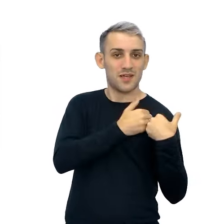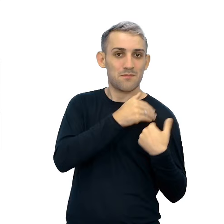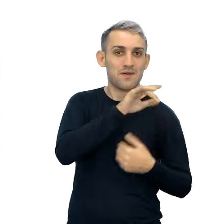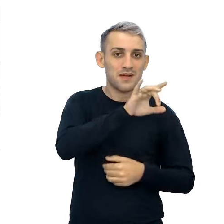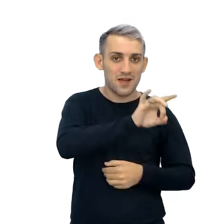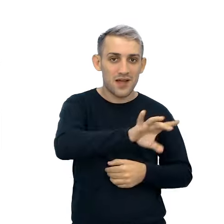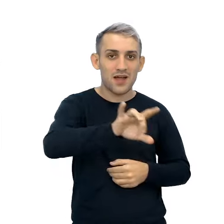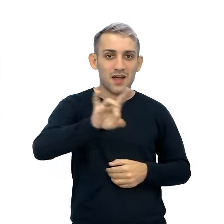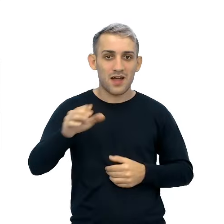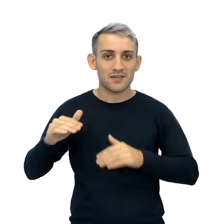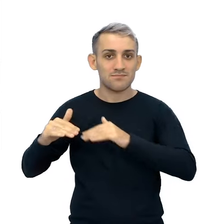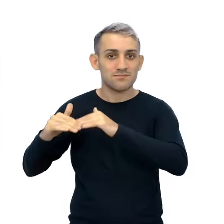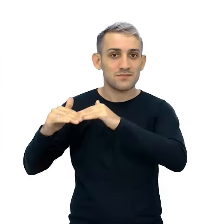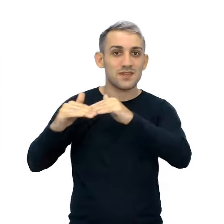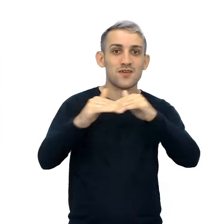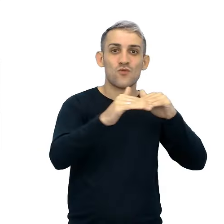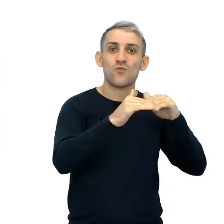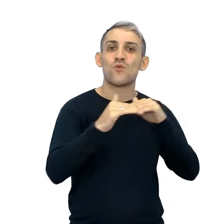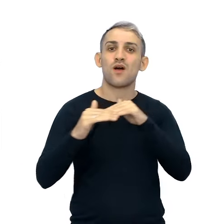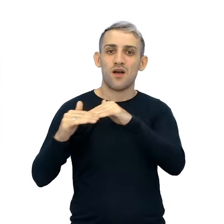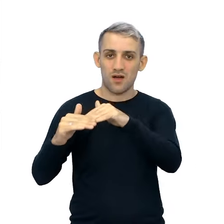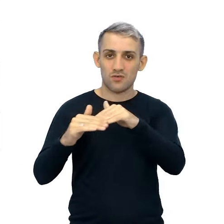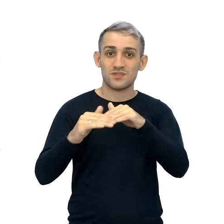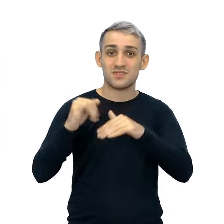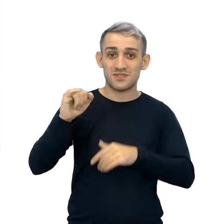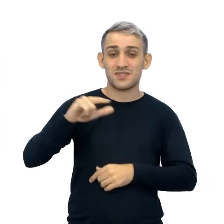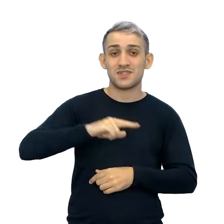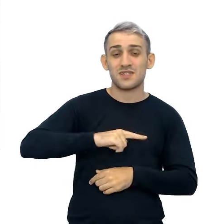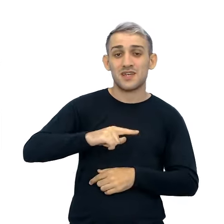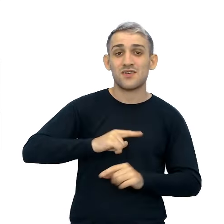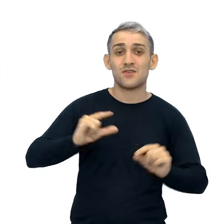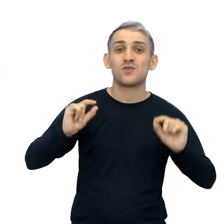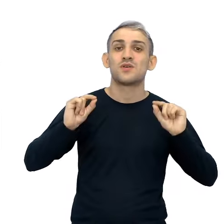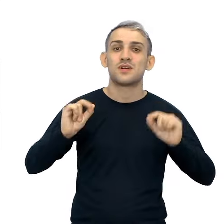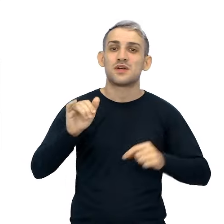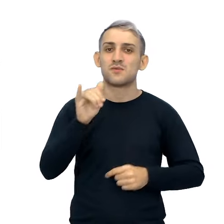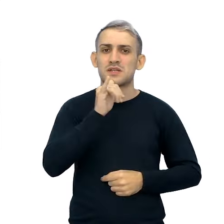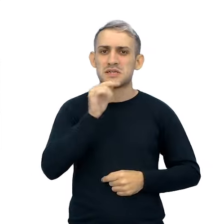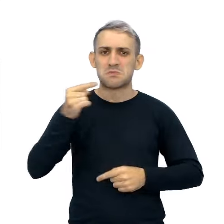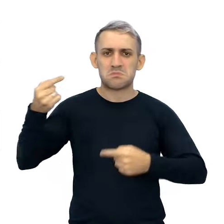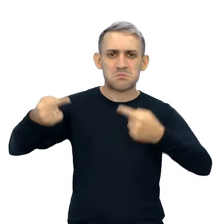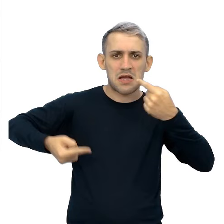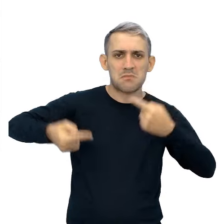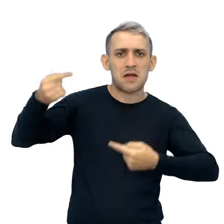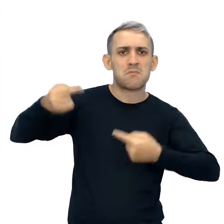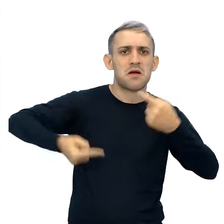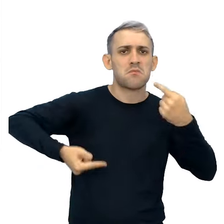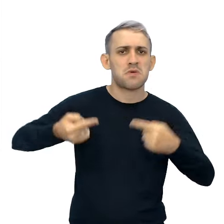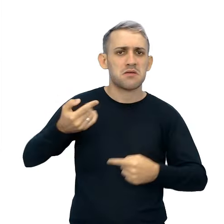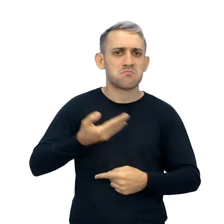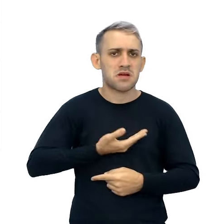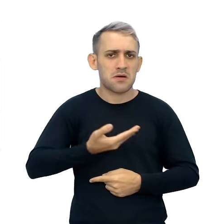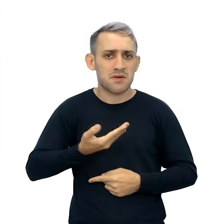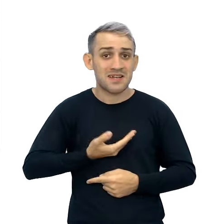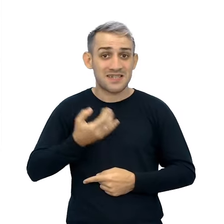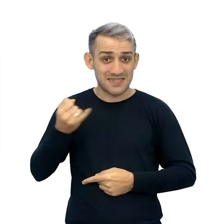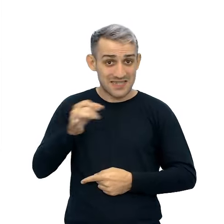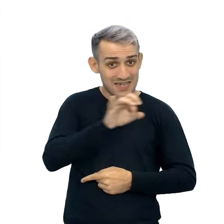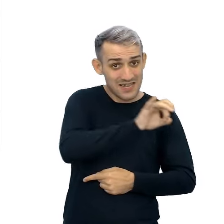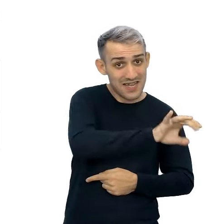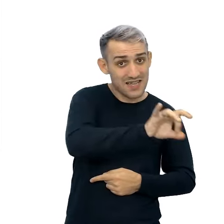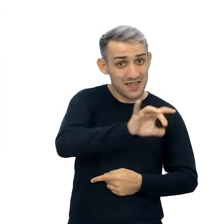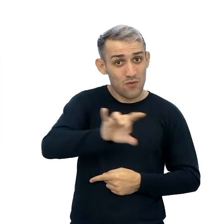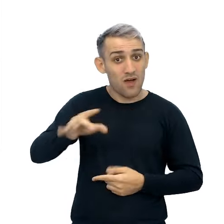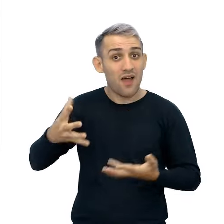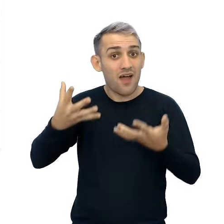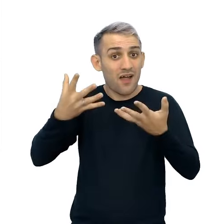forma equânime, não é? Se houve uma discussão amigável, se cada um aceitou aquilo